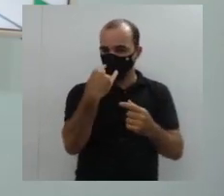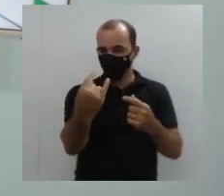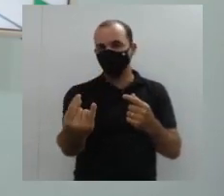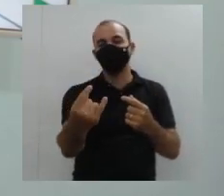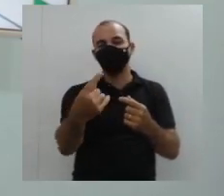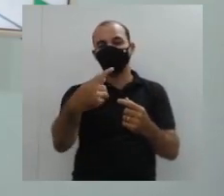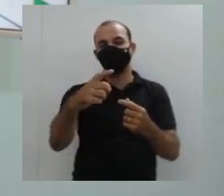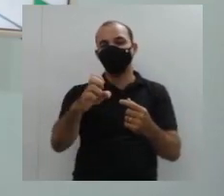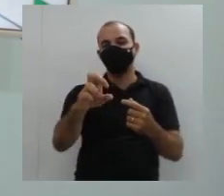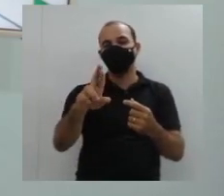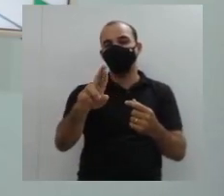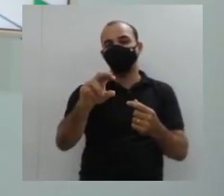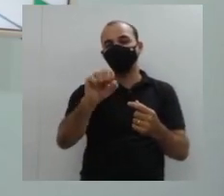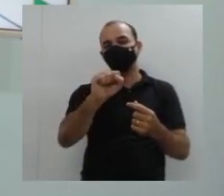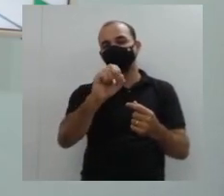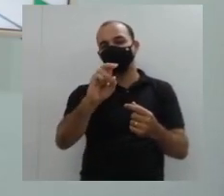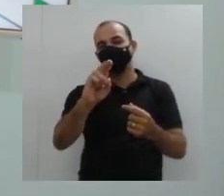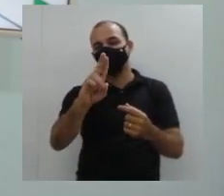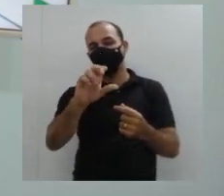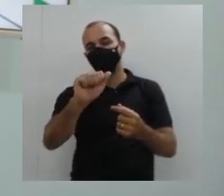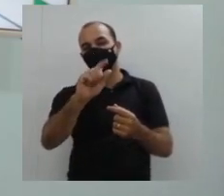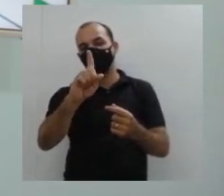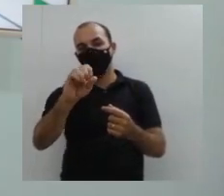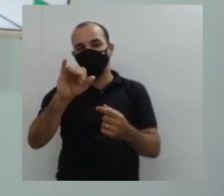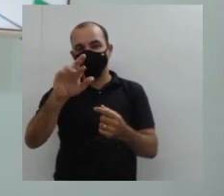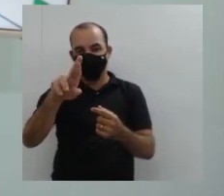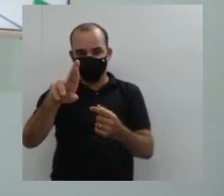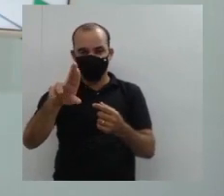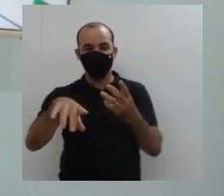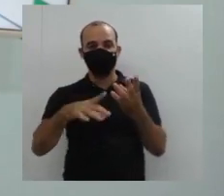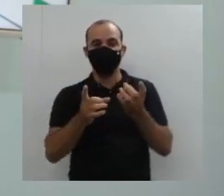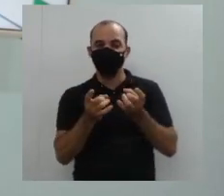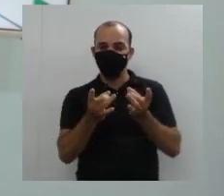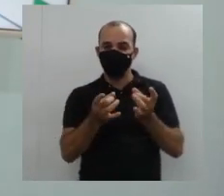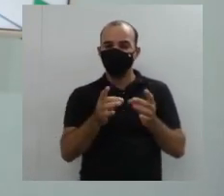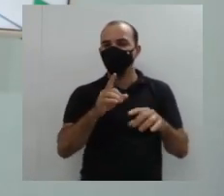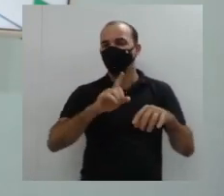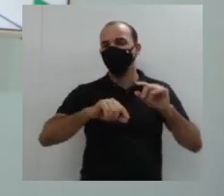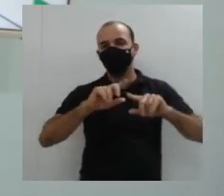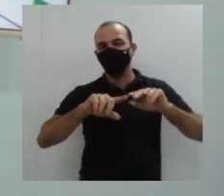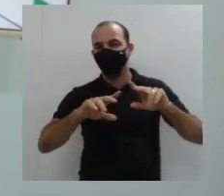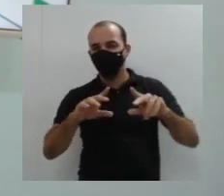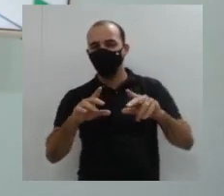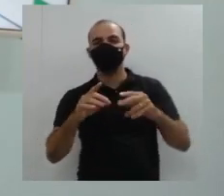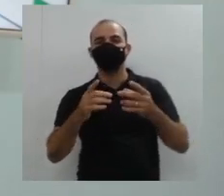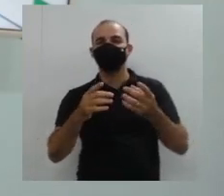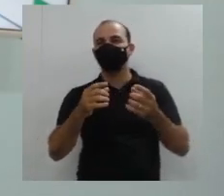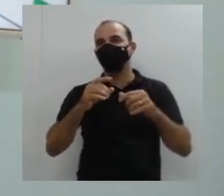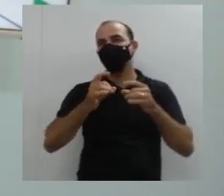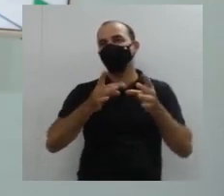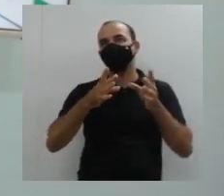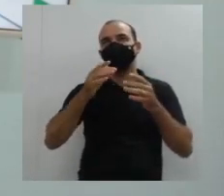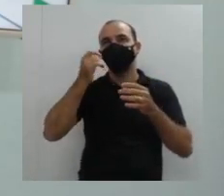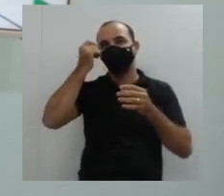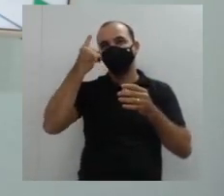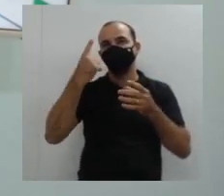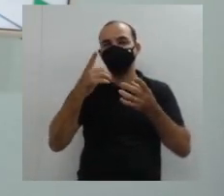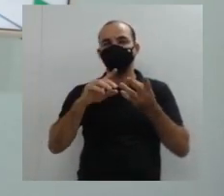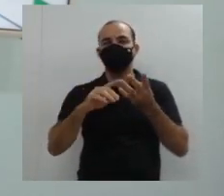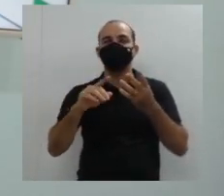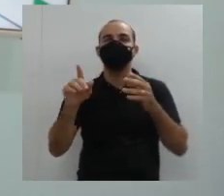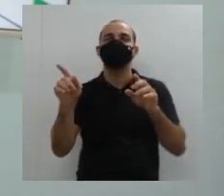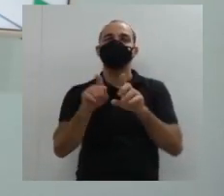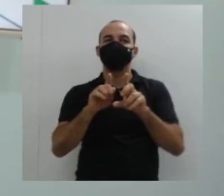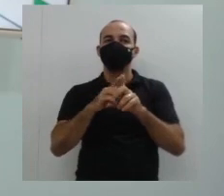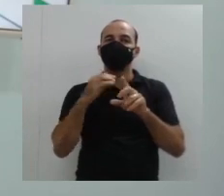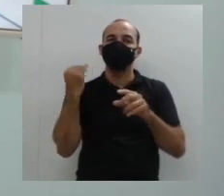persuadir, convencer alguém, vender um produto, vender uma ideia. E o mais importante é o